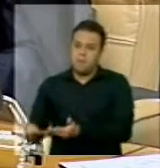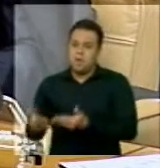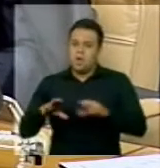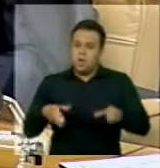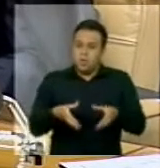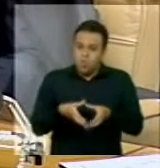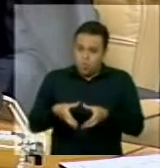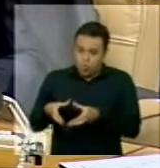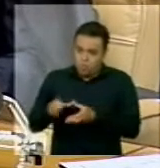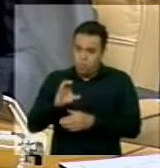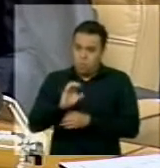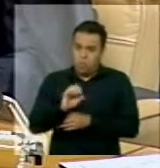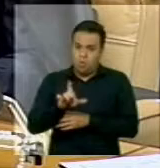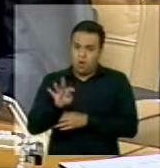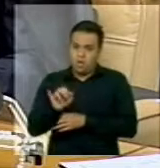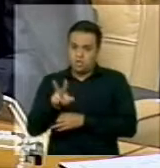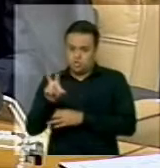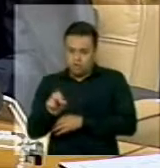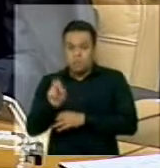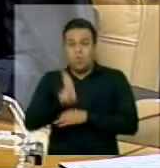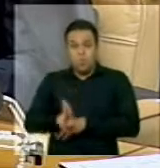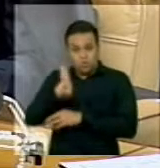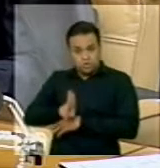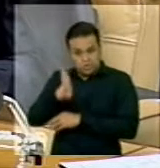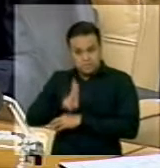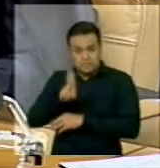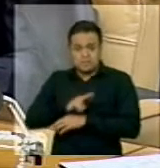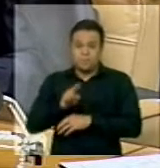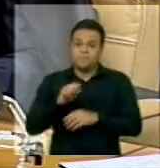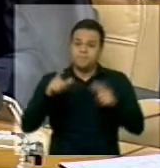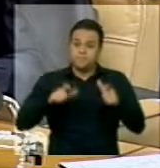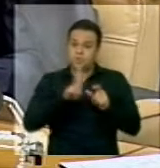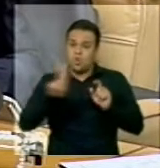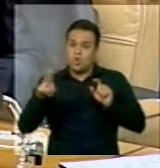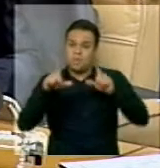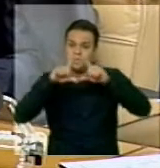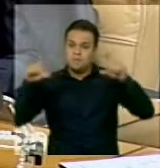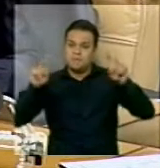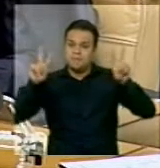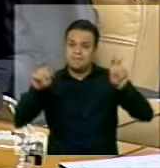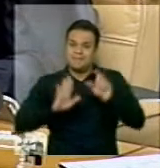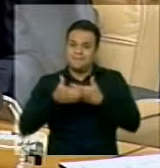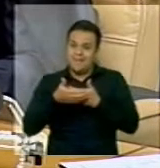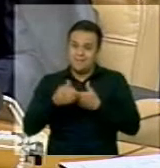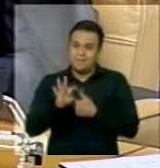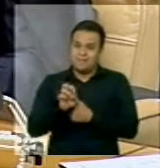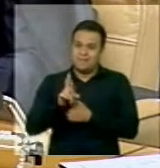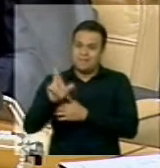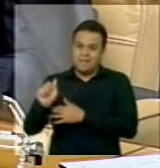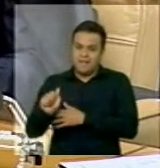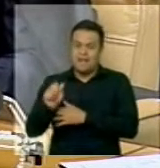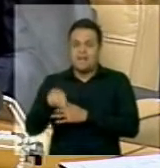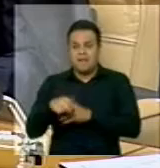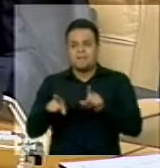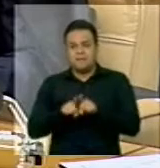dessa relação. A utilização do termo terras deverá incluir o conceito de territórios, o